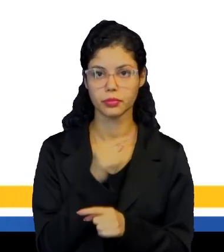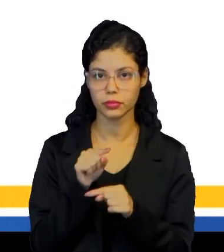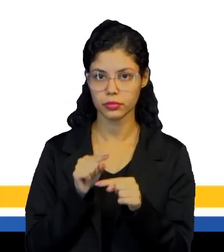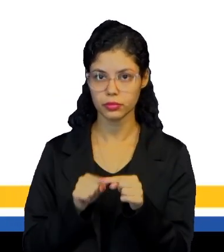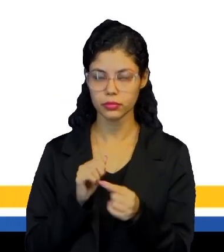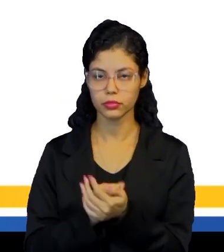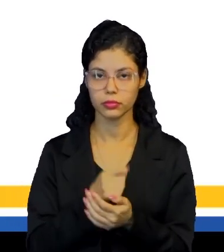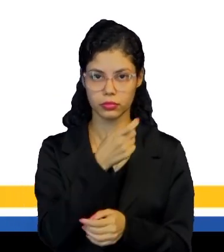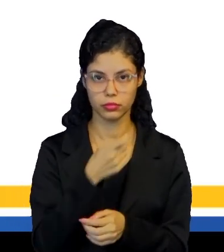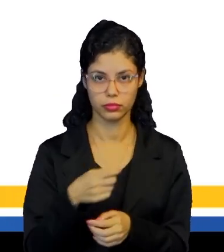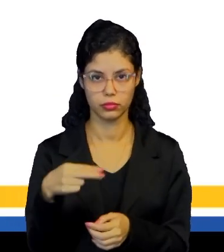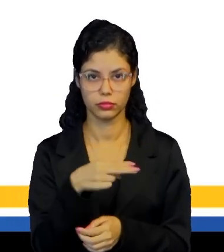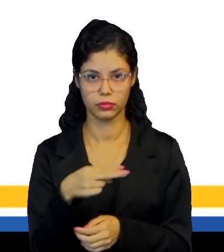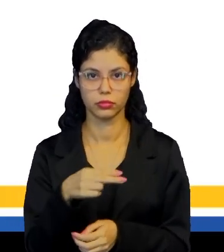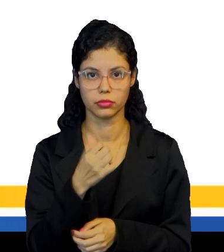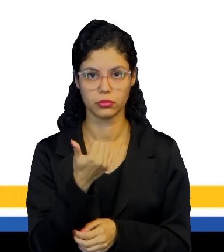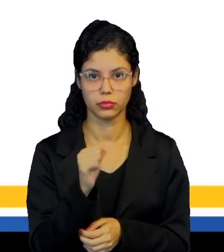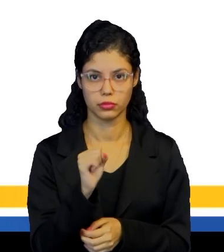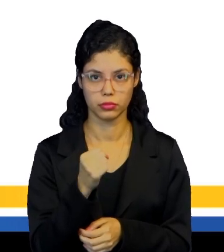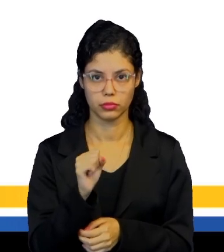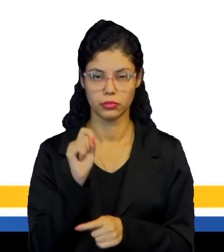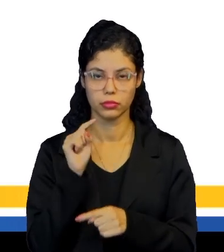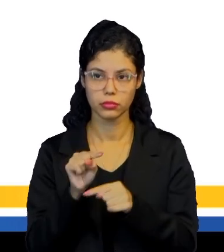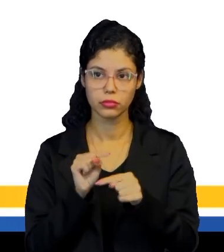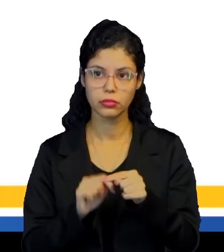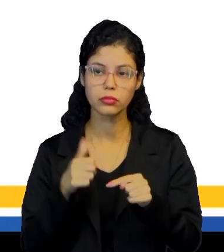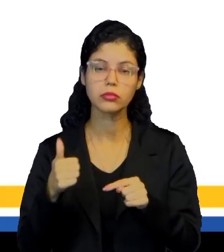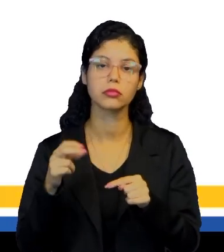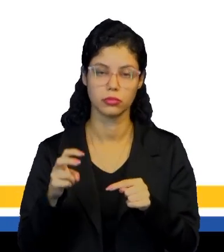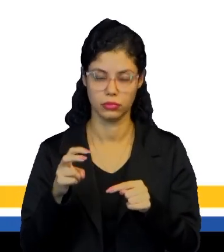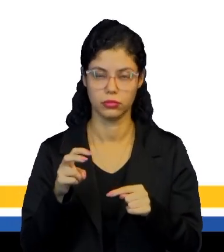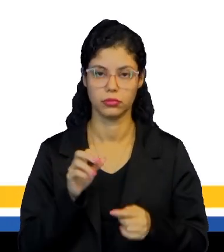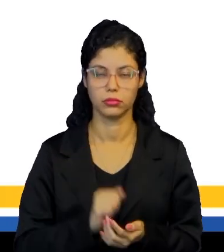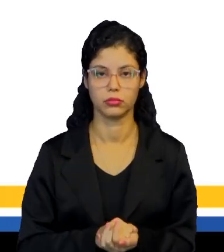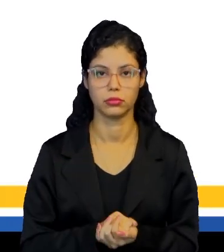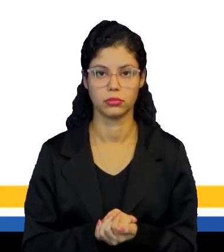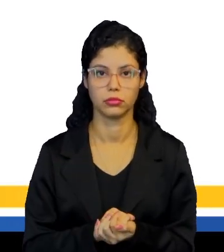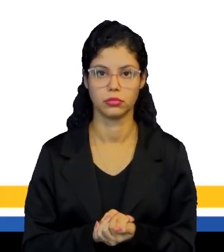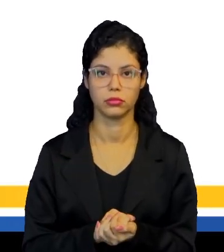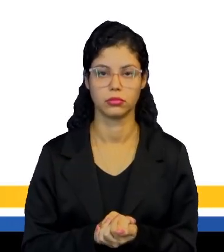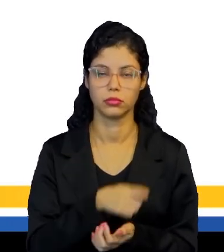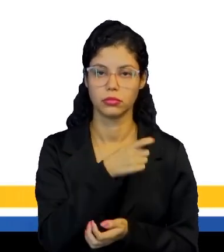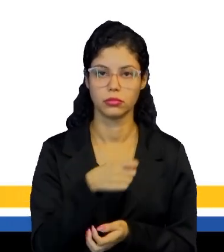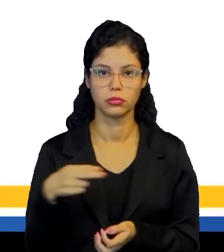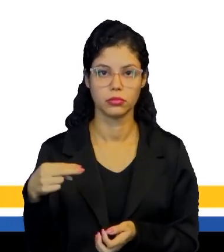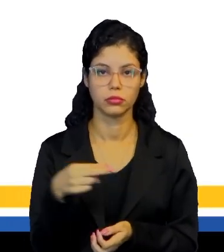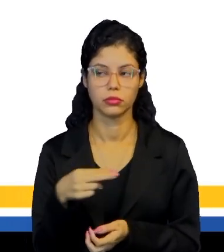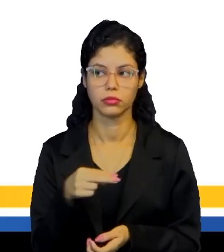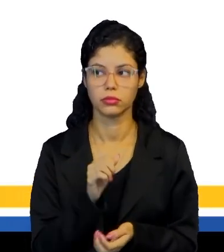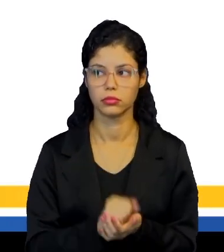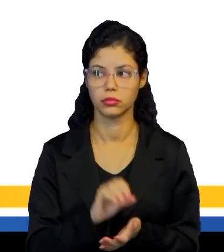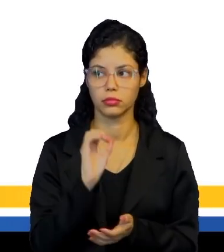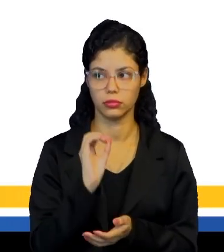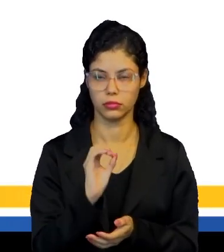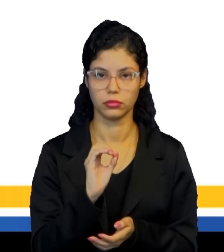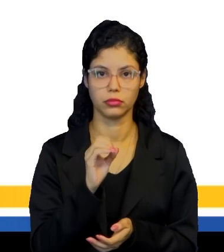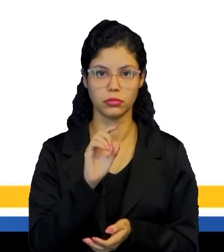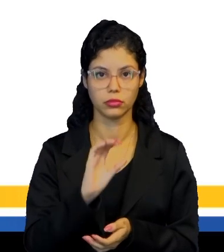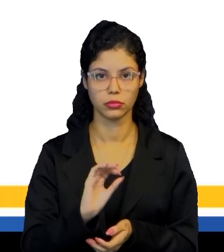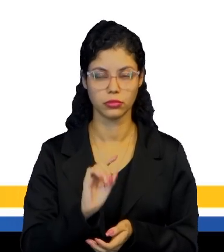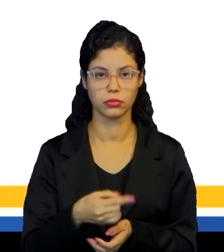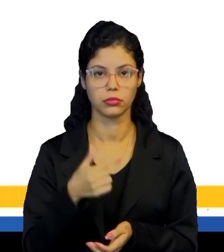a divisão x = 18 dividido para 25 a x =